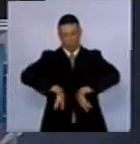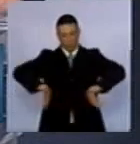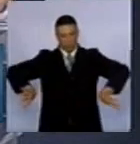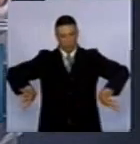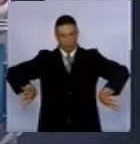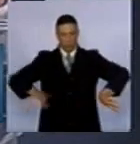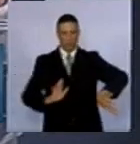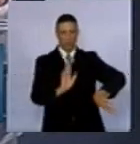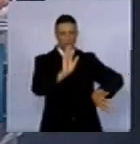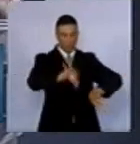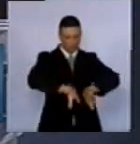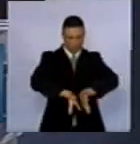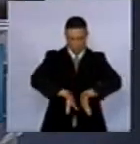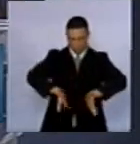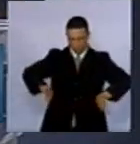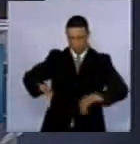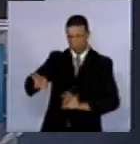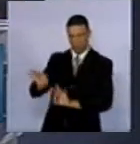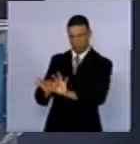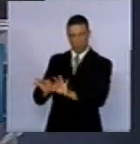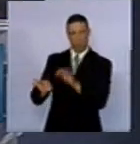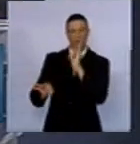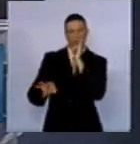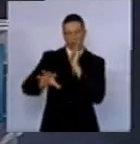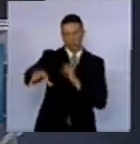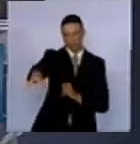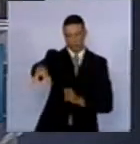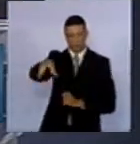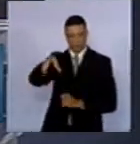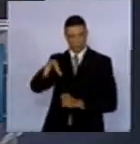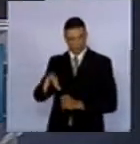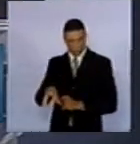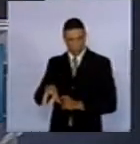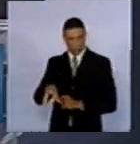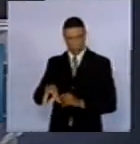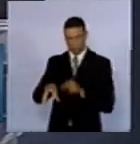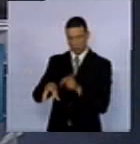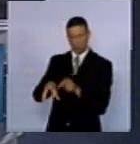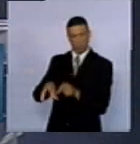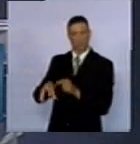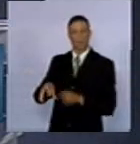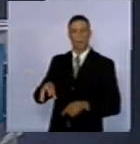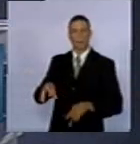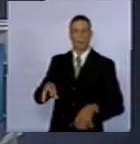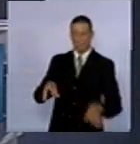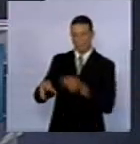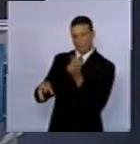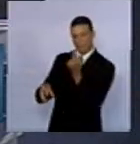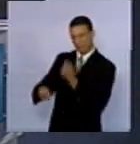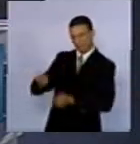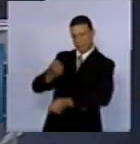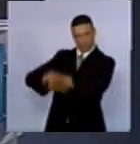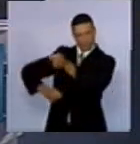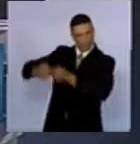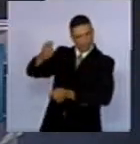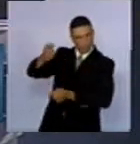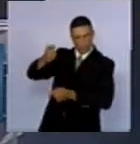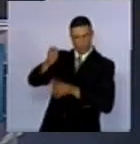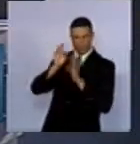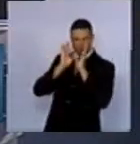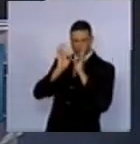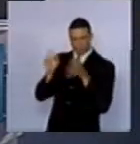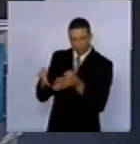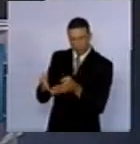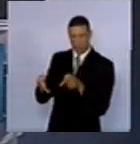isolando segmentos pegando todo esse esse potencial do ponto de vista econômico nós observamos